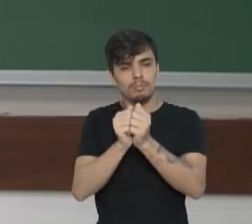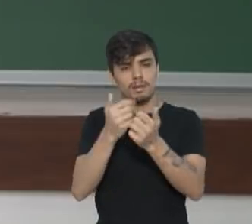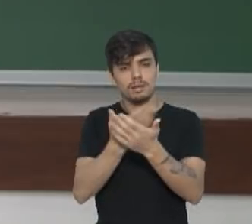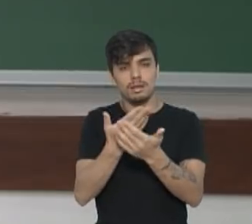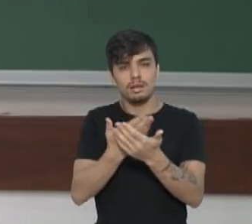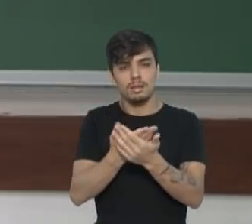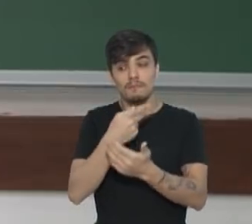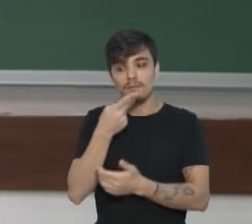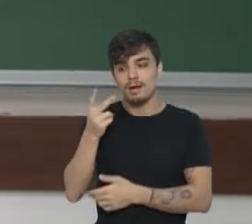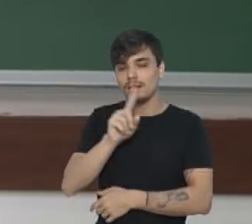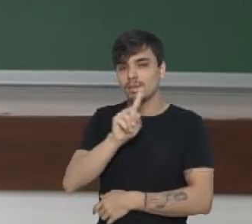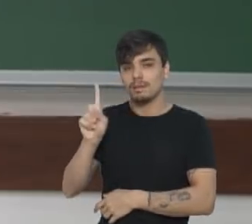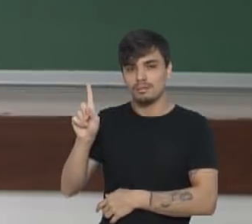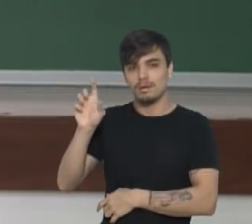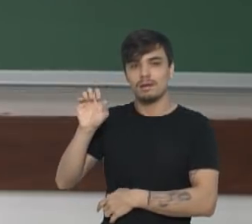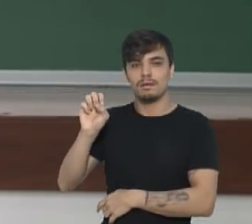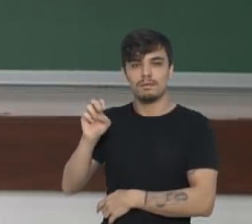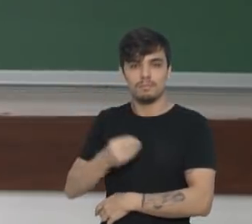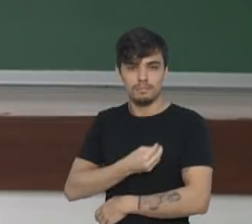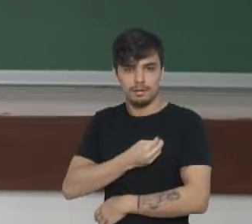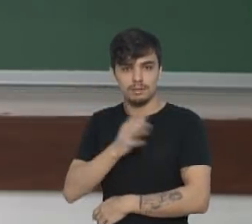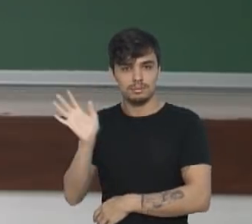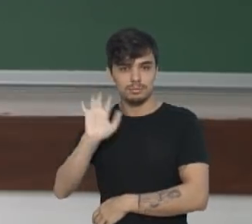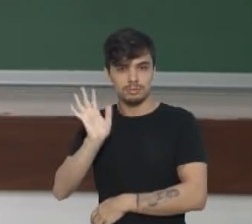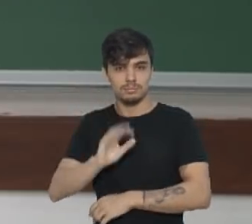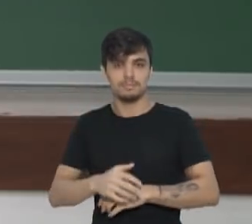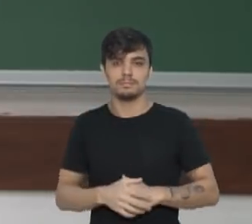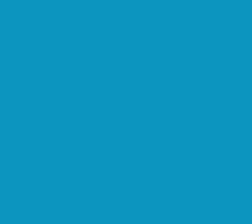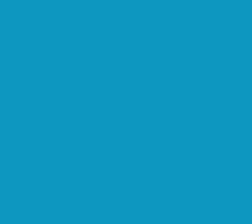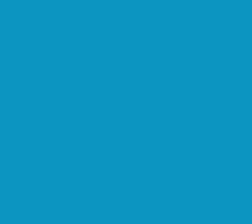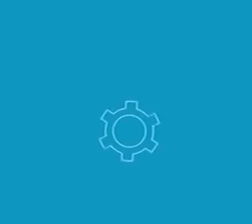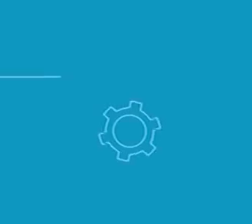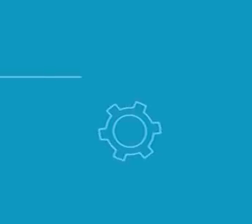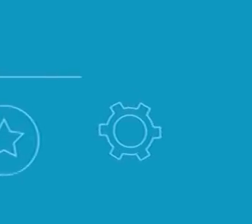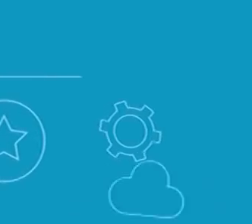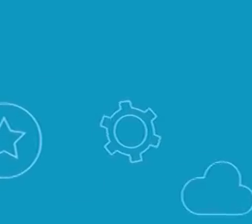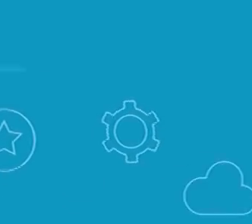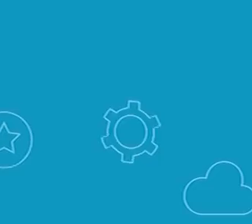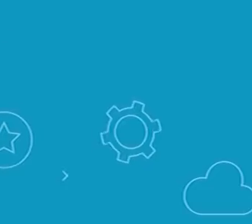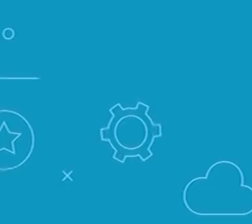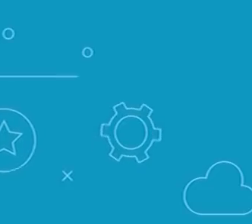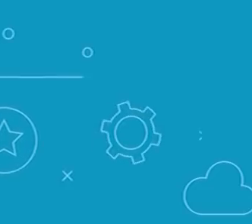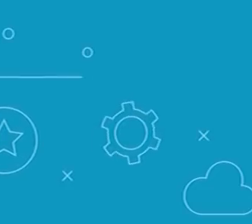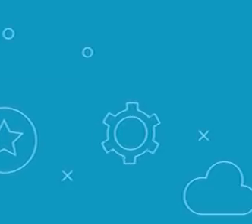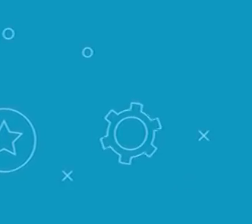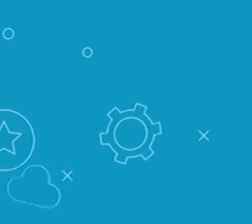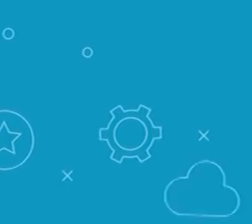não neguem a vida. Tchau, tchau.